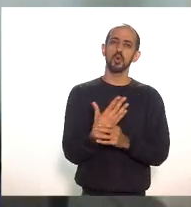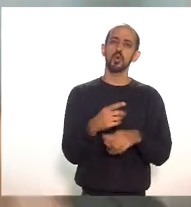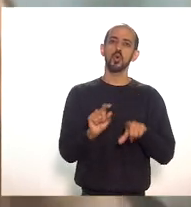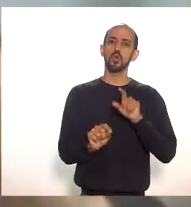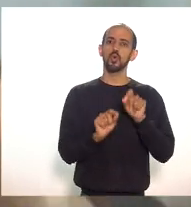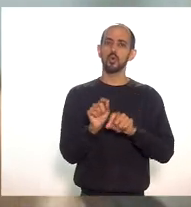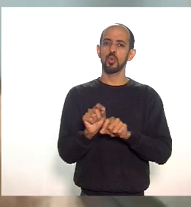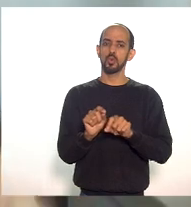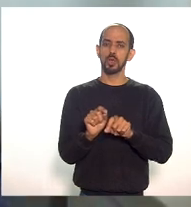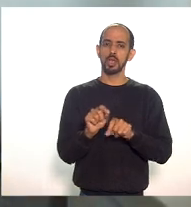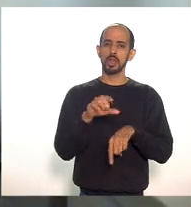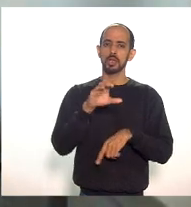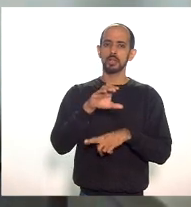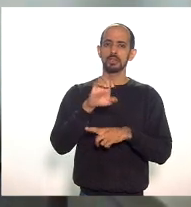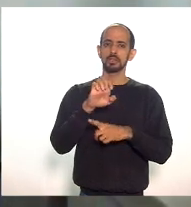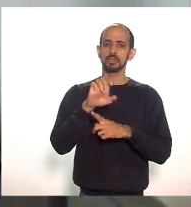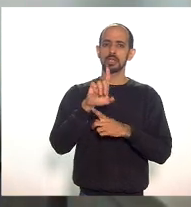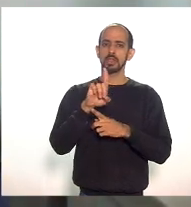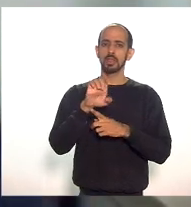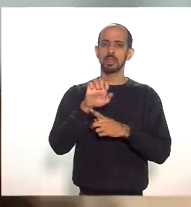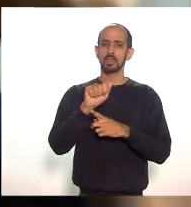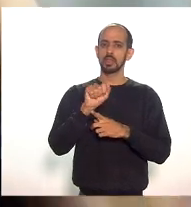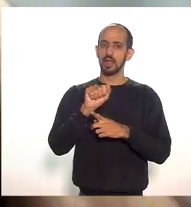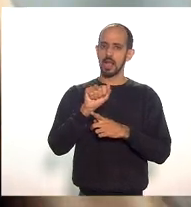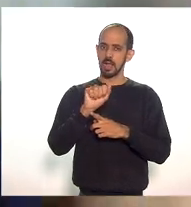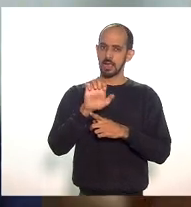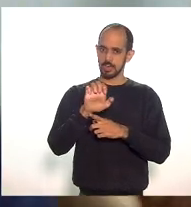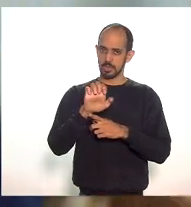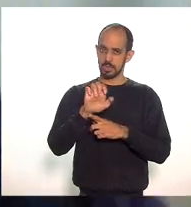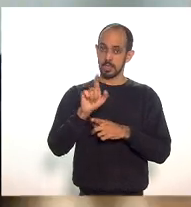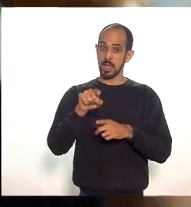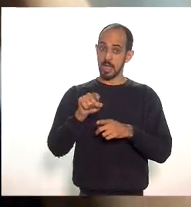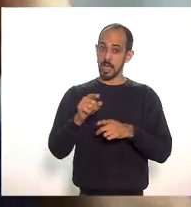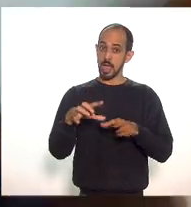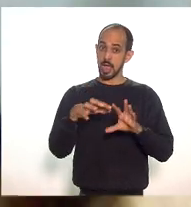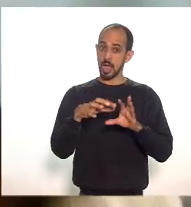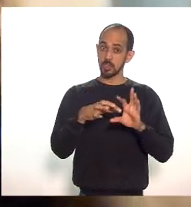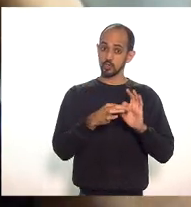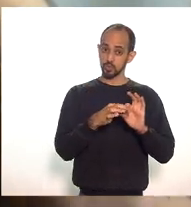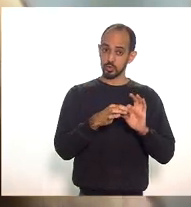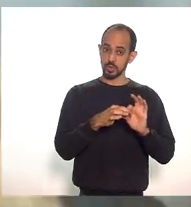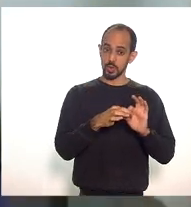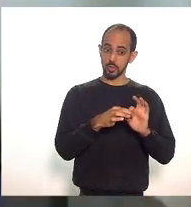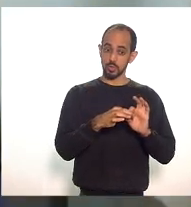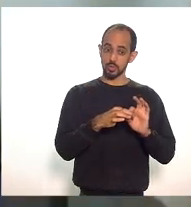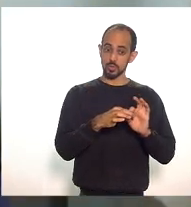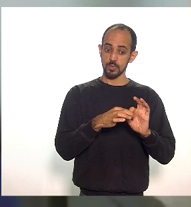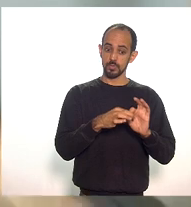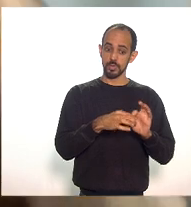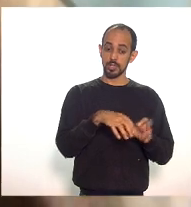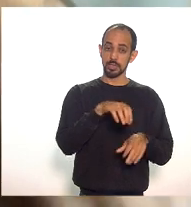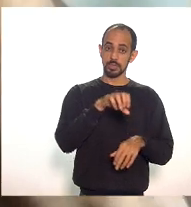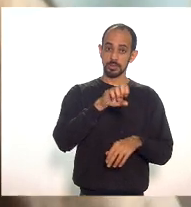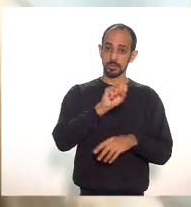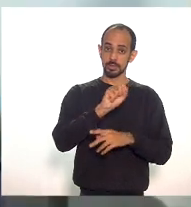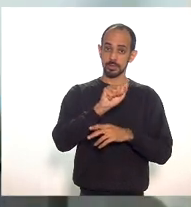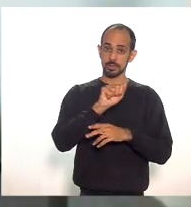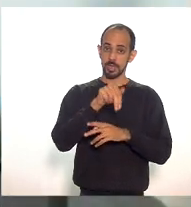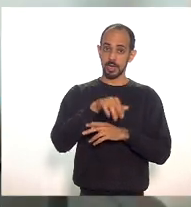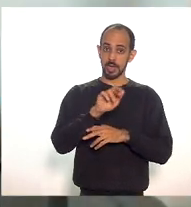a Cedae fusão da sociedade e Zag que está neste